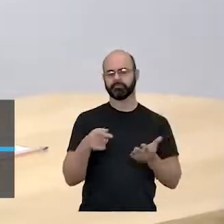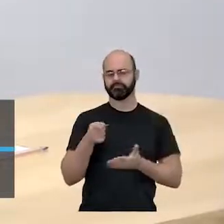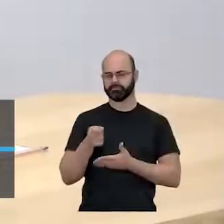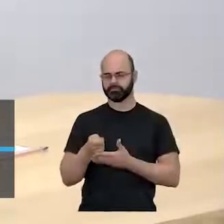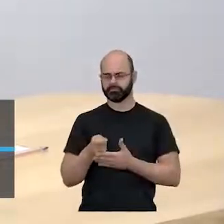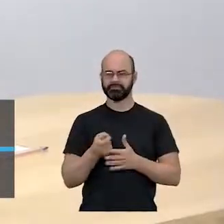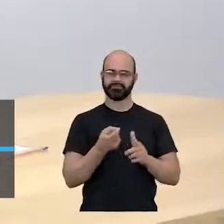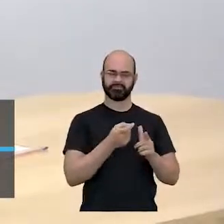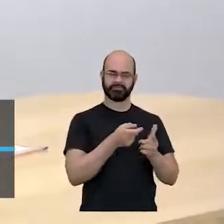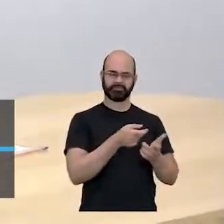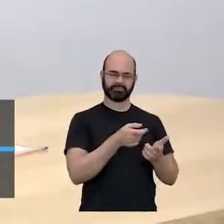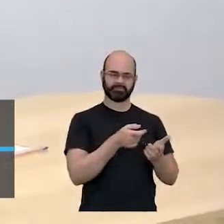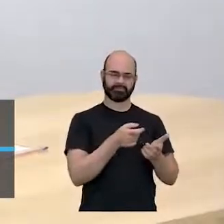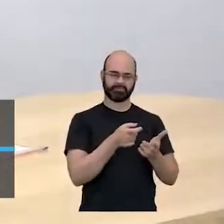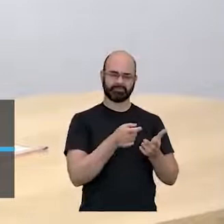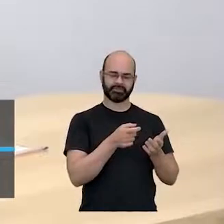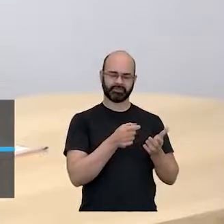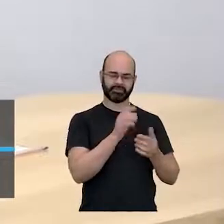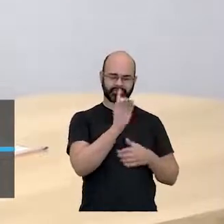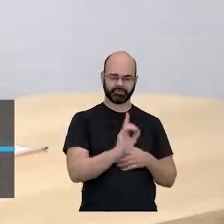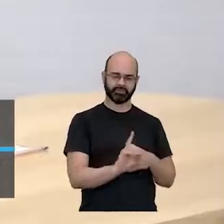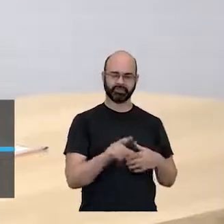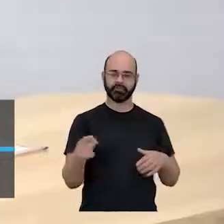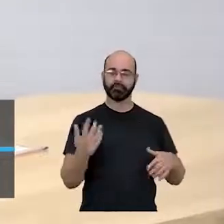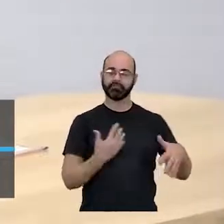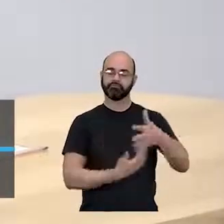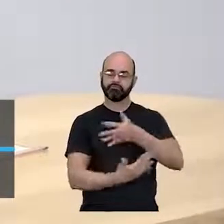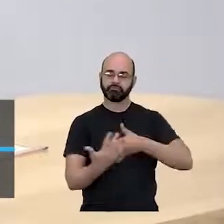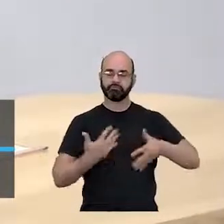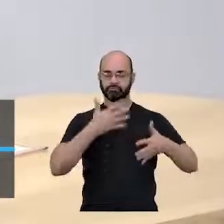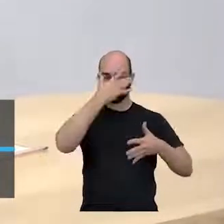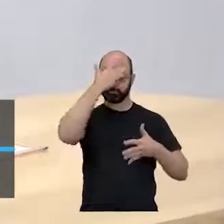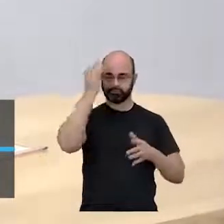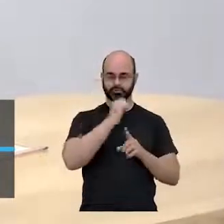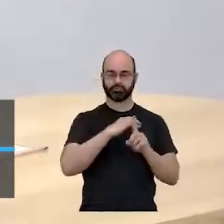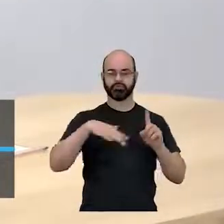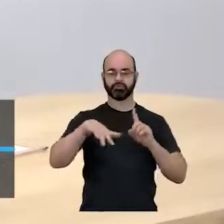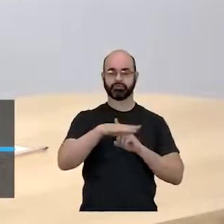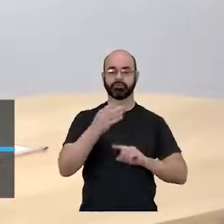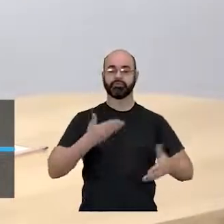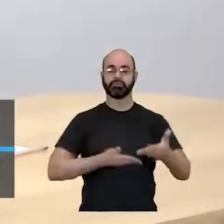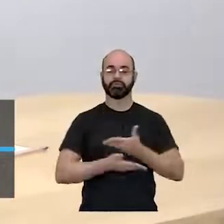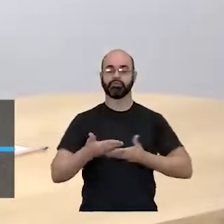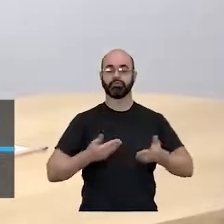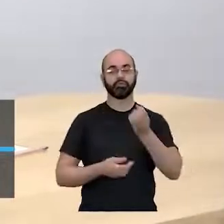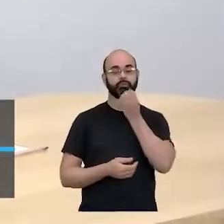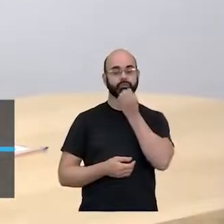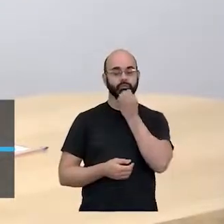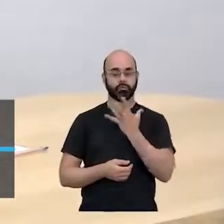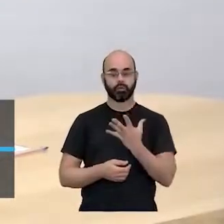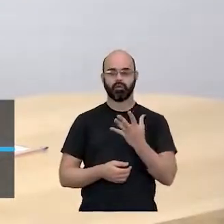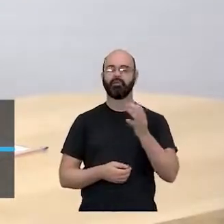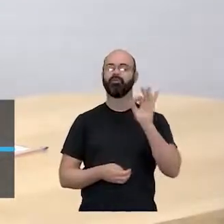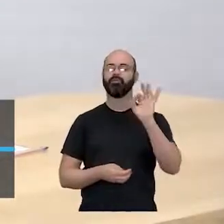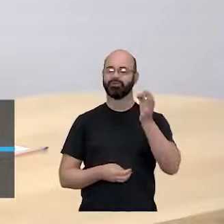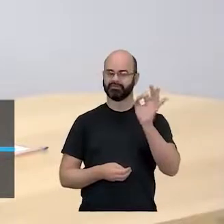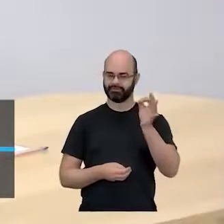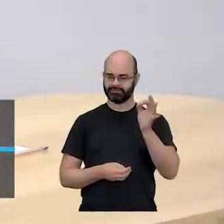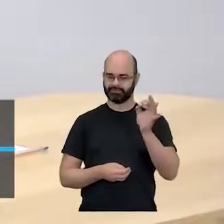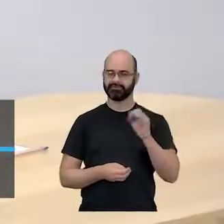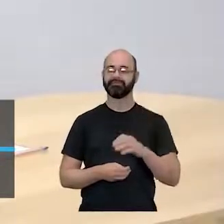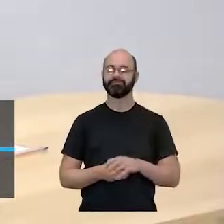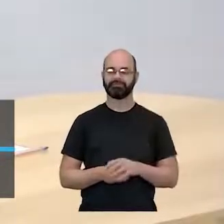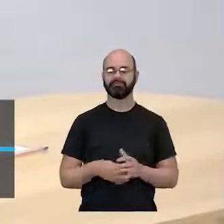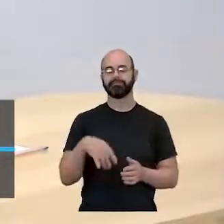entre todas as pessoas da sociedade. Isso mesmo aí, ó. Agora, vamos para um exemplo